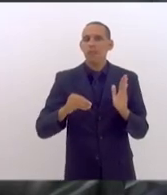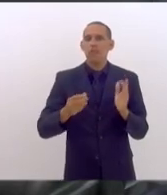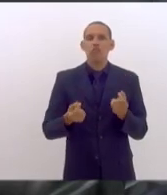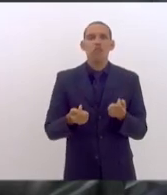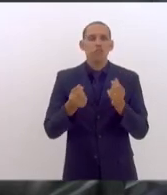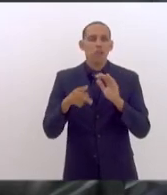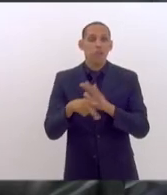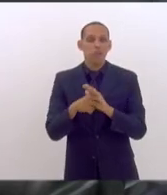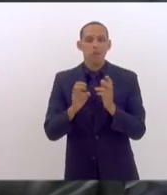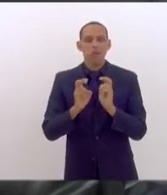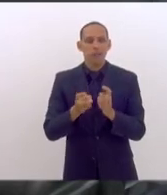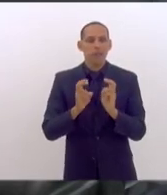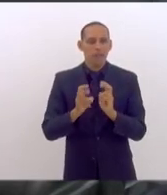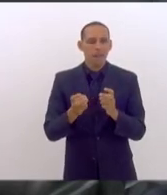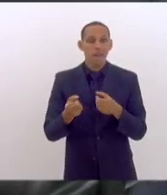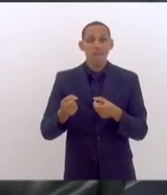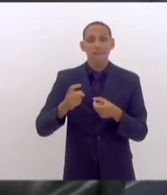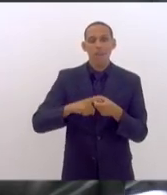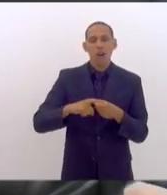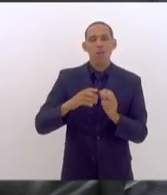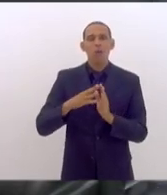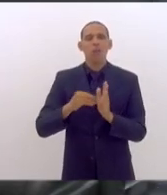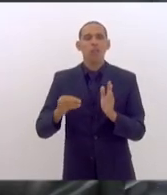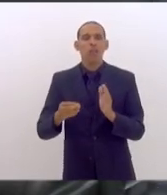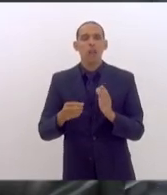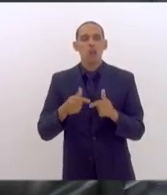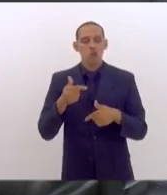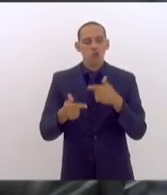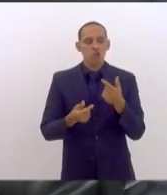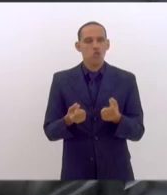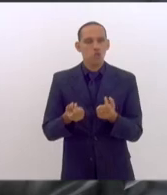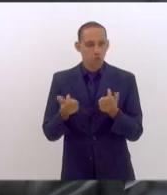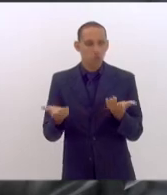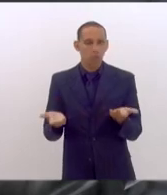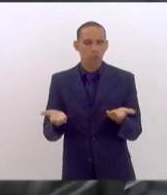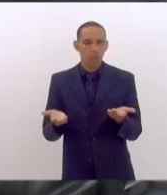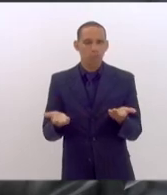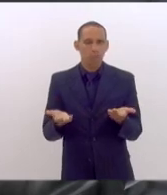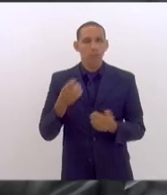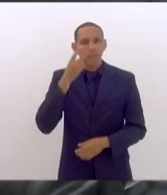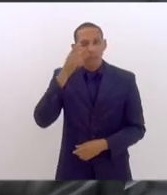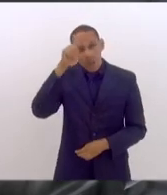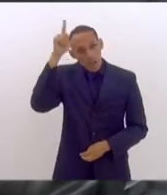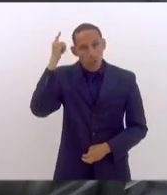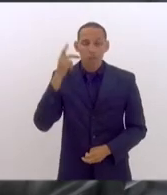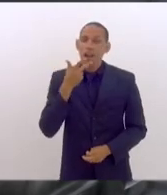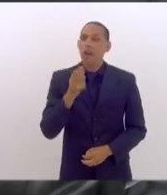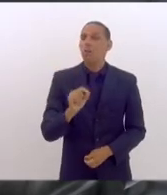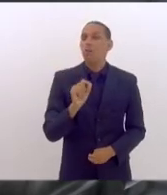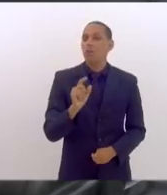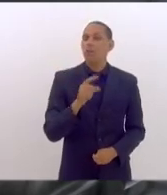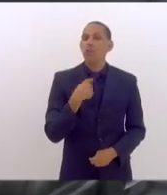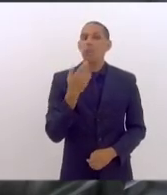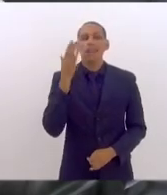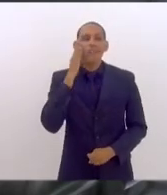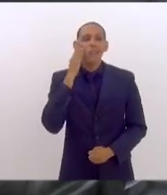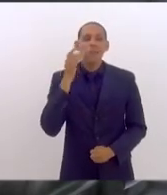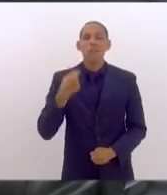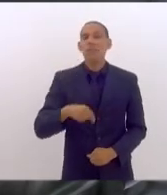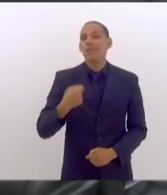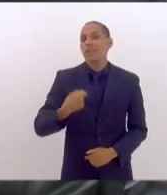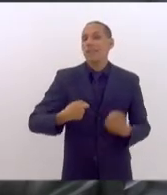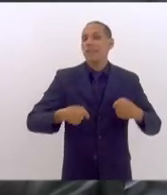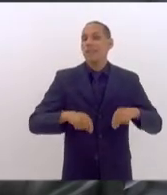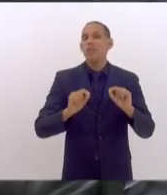migrantes para o modelo de remuneração baseada no curso operação sistema de pelos Paulo ressaltou temos que saber qual é a realidade